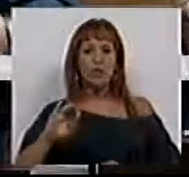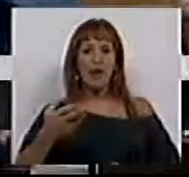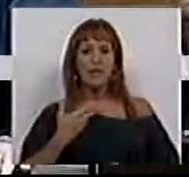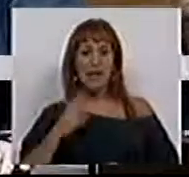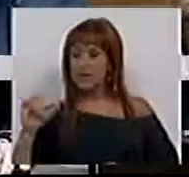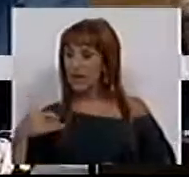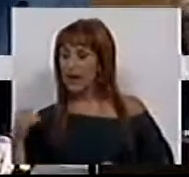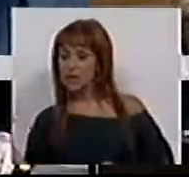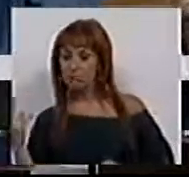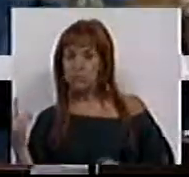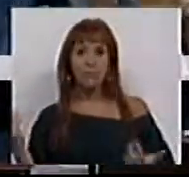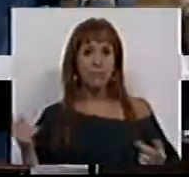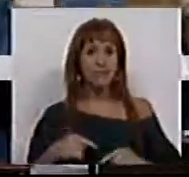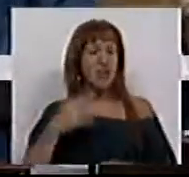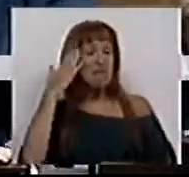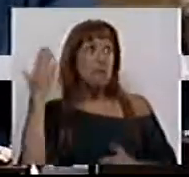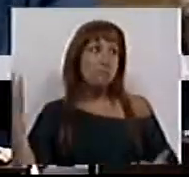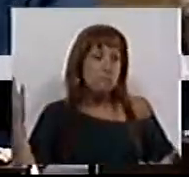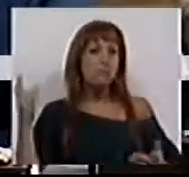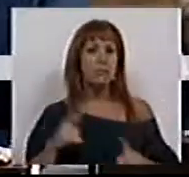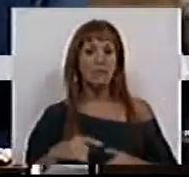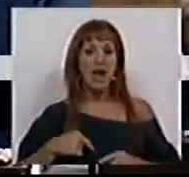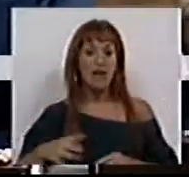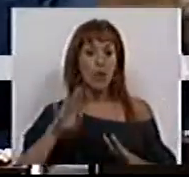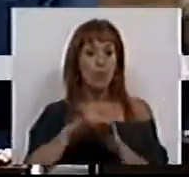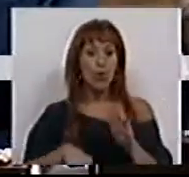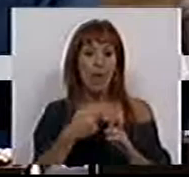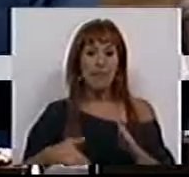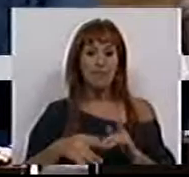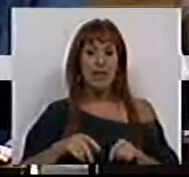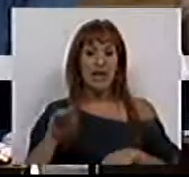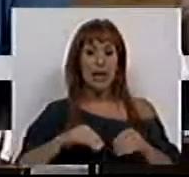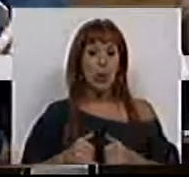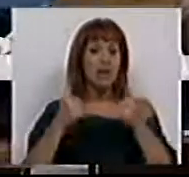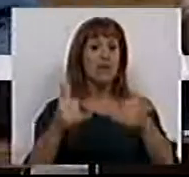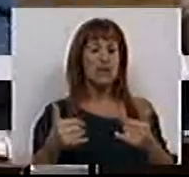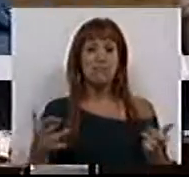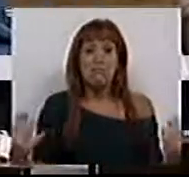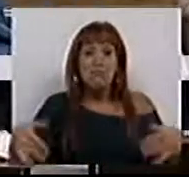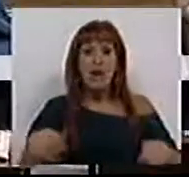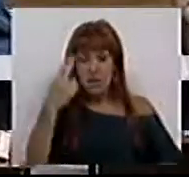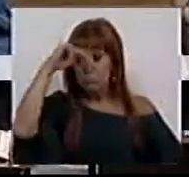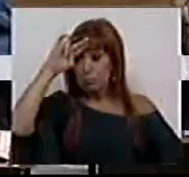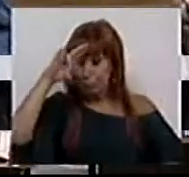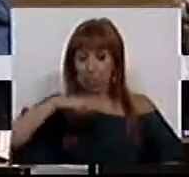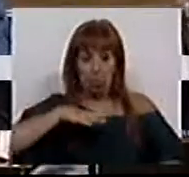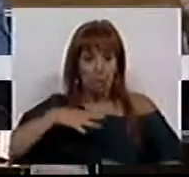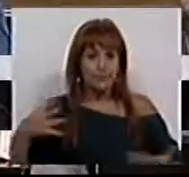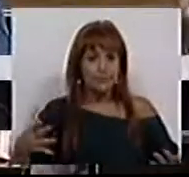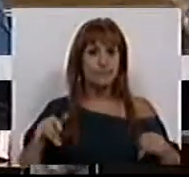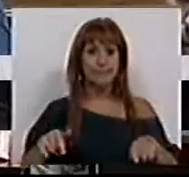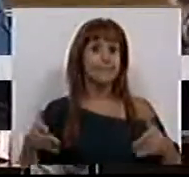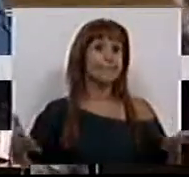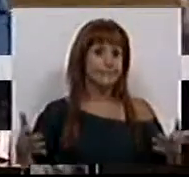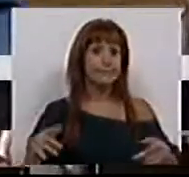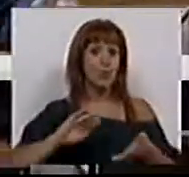ao CDS, na expectativa do próximo programa eleitoral. Mas, na realidade, enganei-me. É,